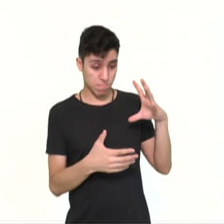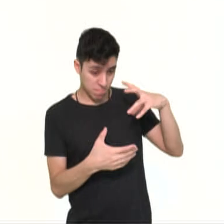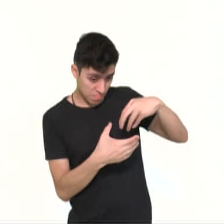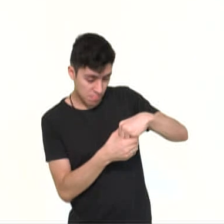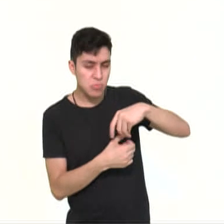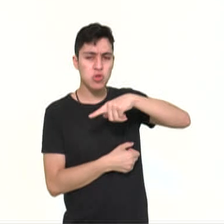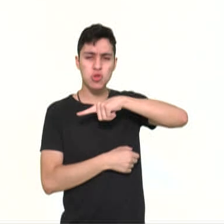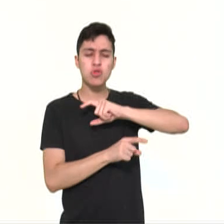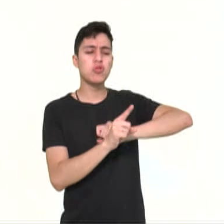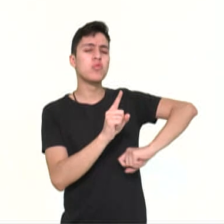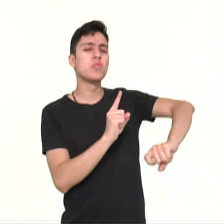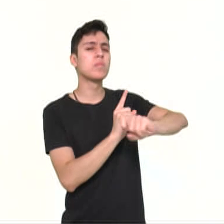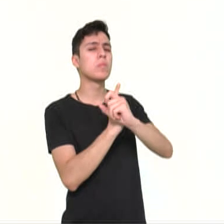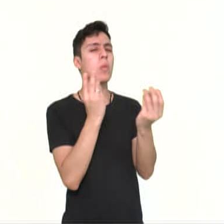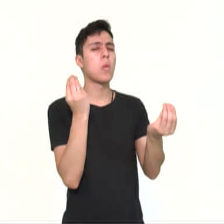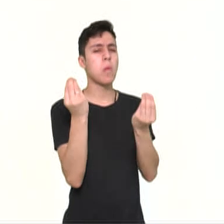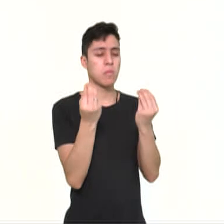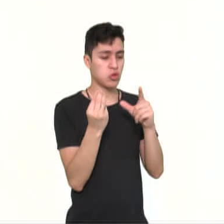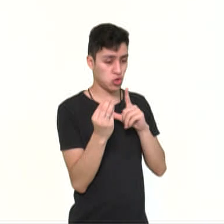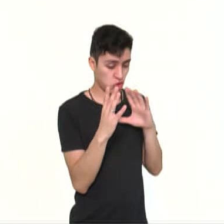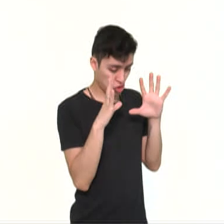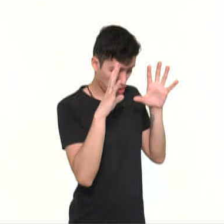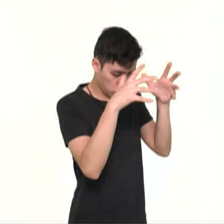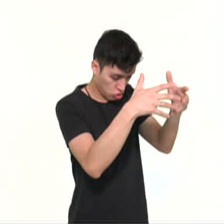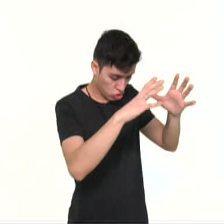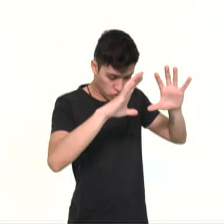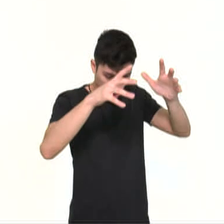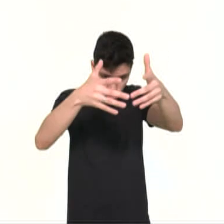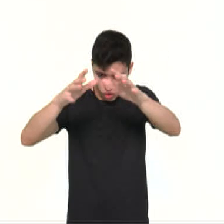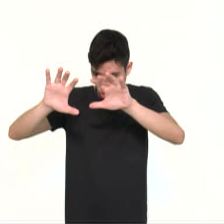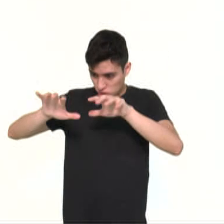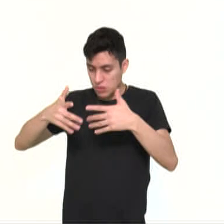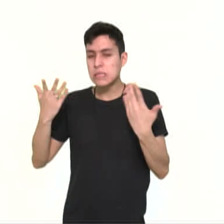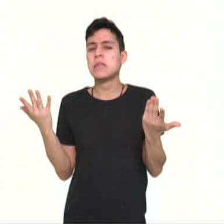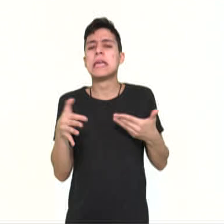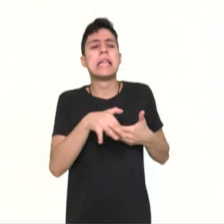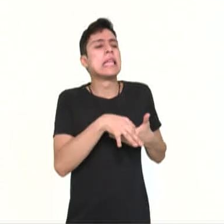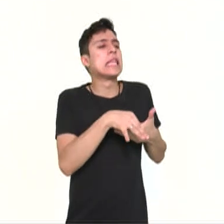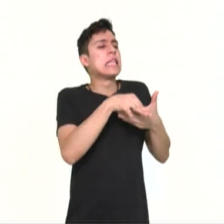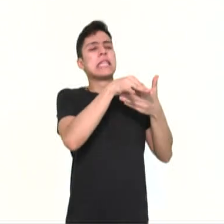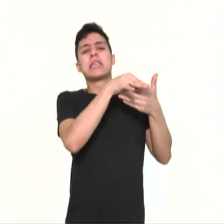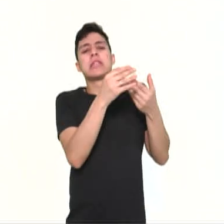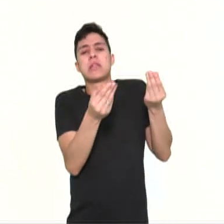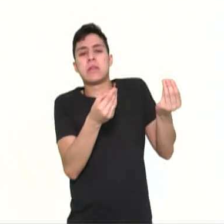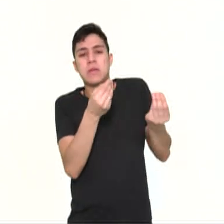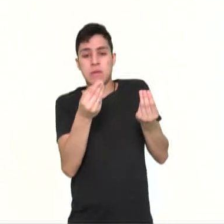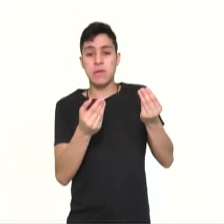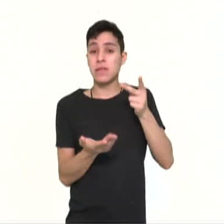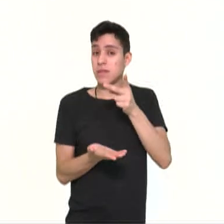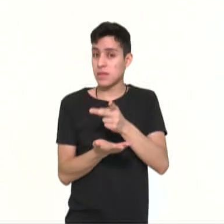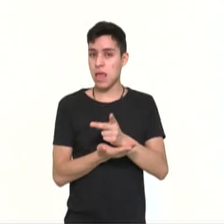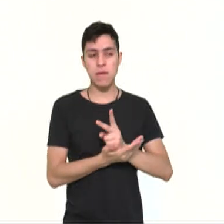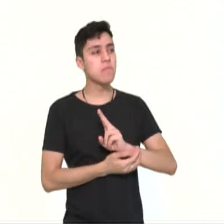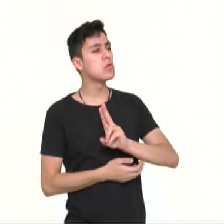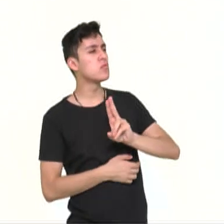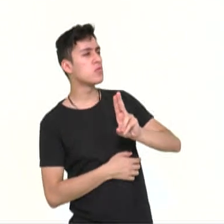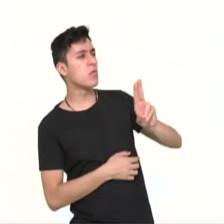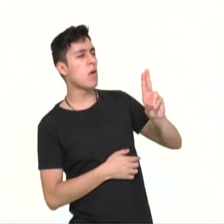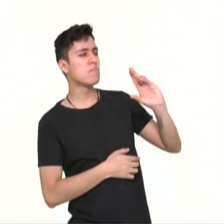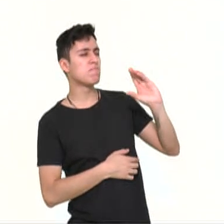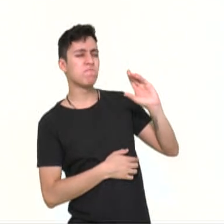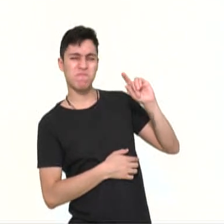pequenos agrupamentos e onde a liderança dessas sociedades, ela sempre estava ali na mão dos chamados